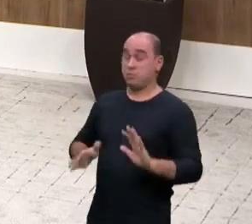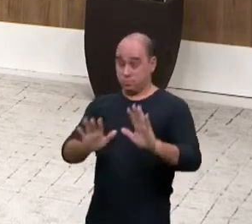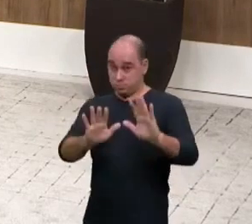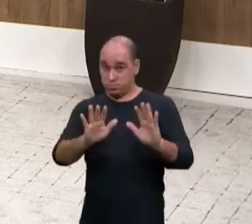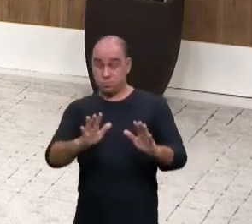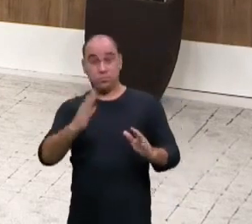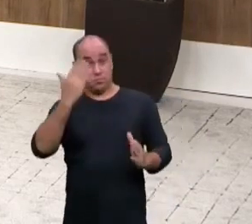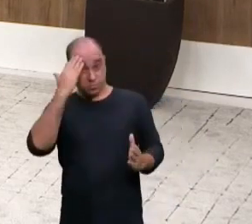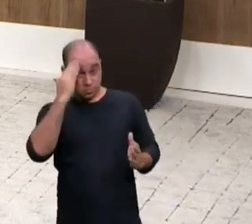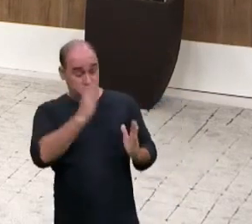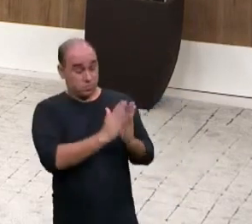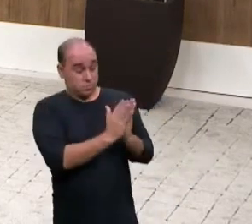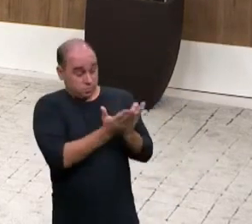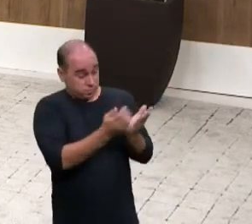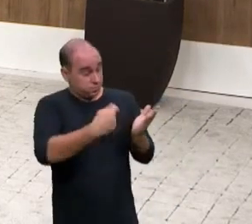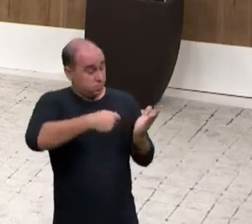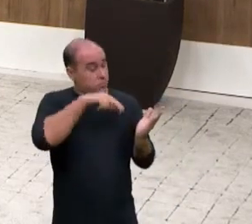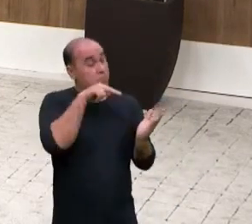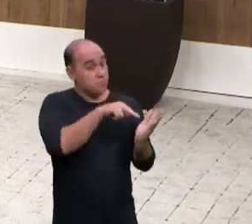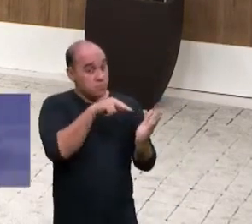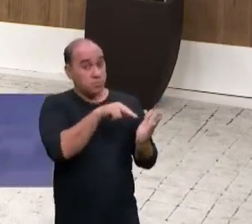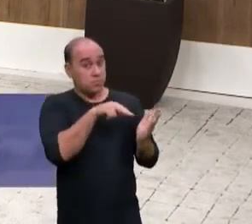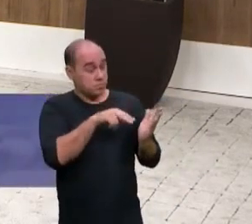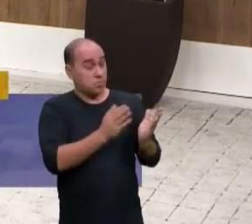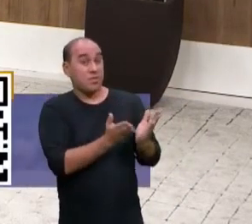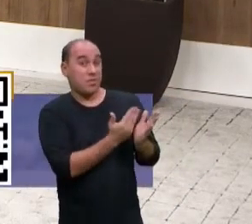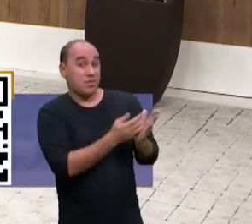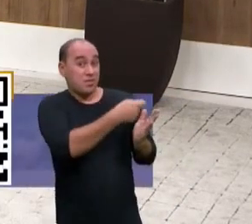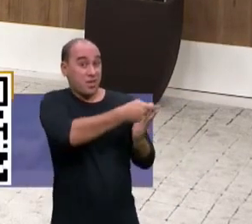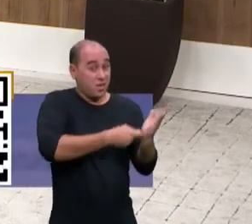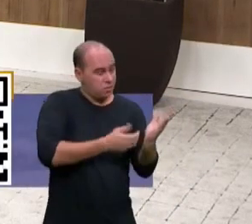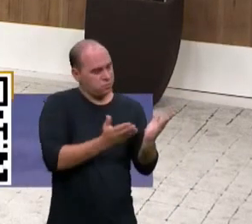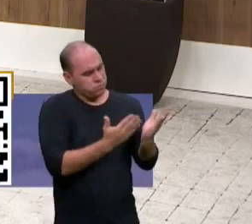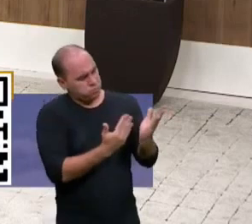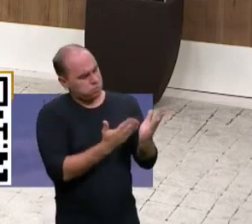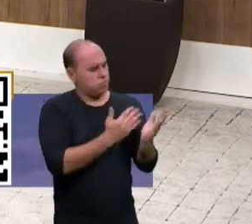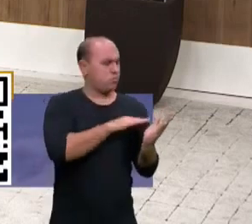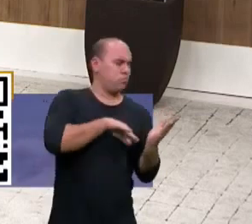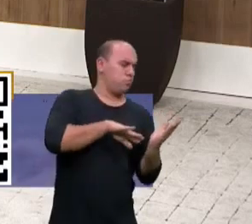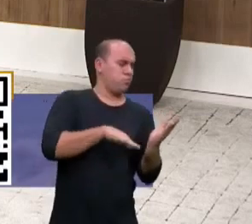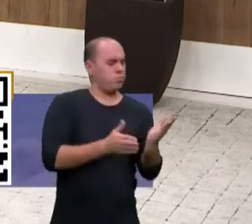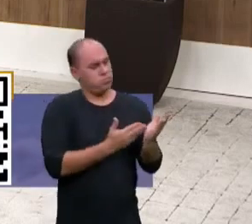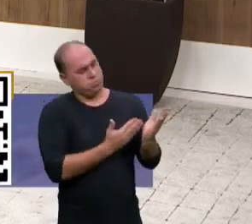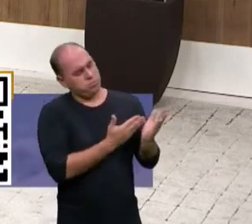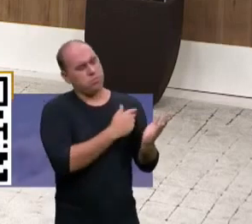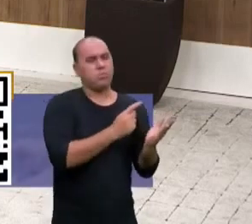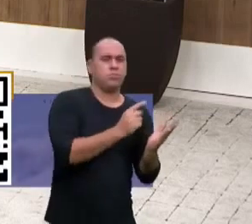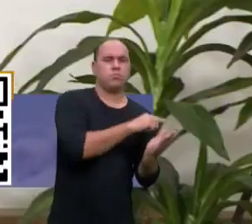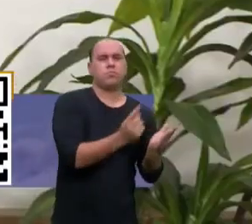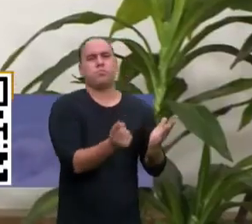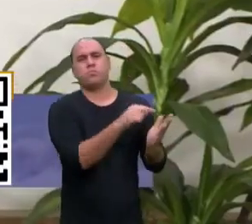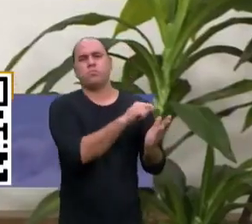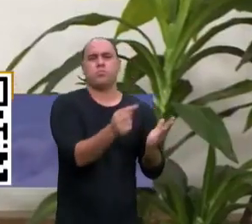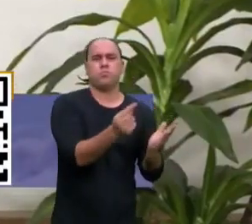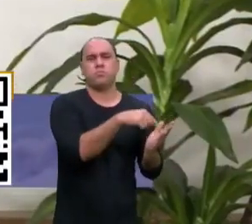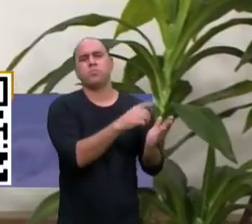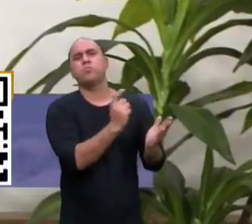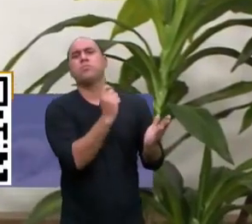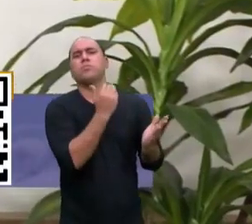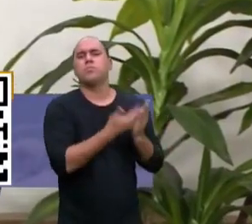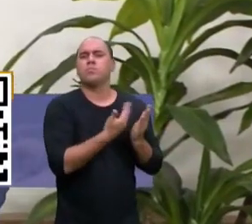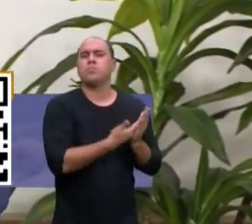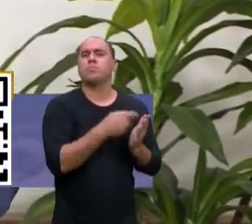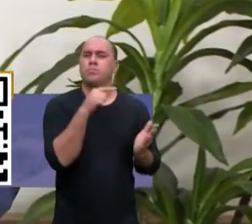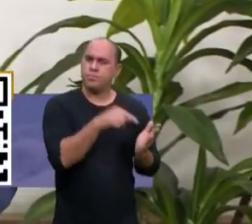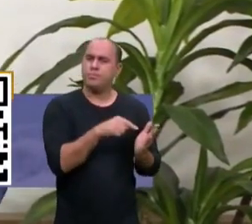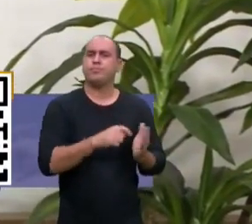esse tema nós temos que dar uma navegada uma viajada em vários textos da Bíblia aí nós vamos entender e há